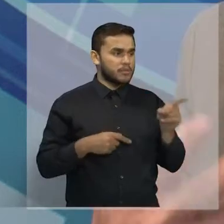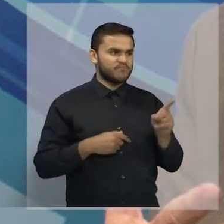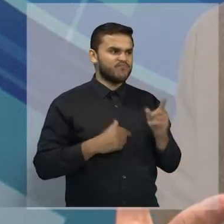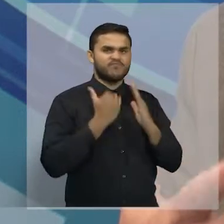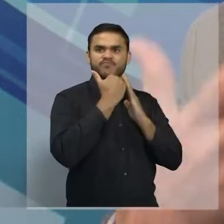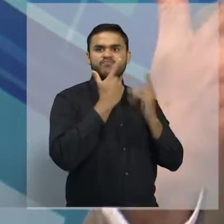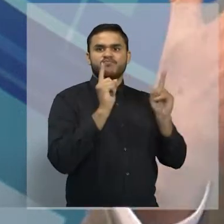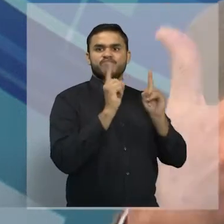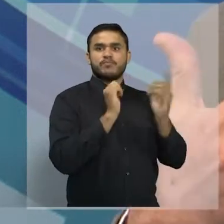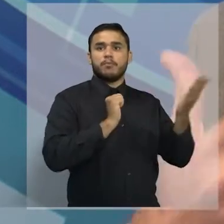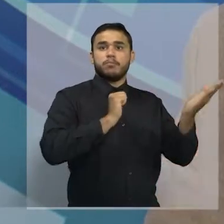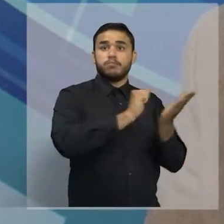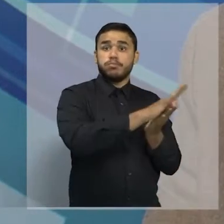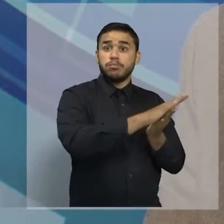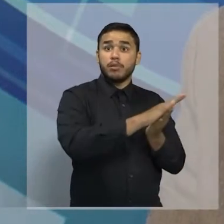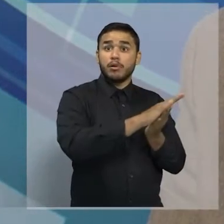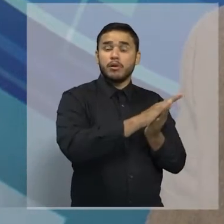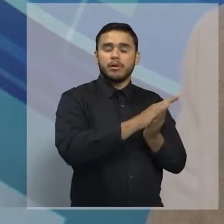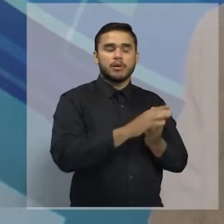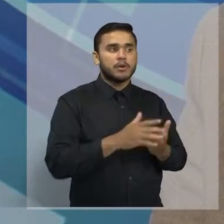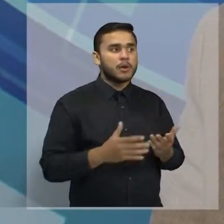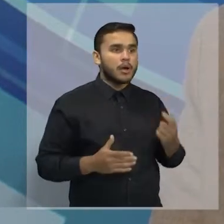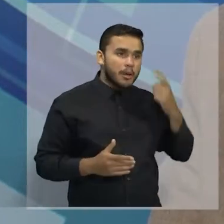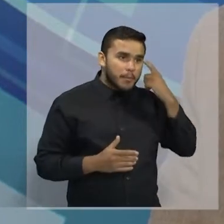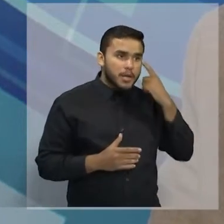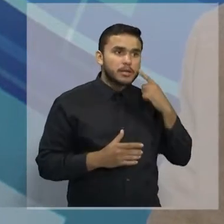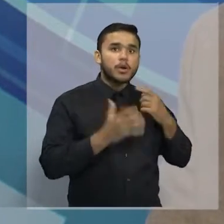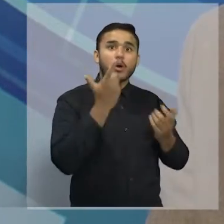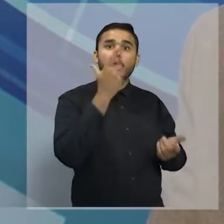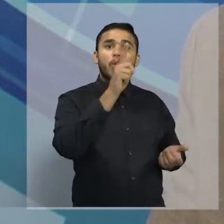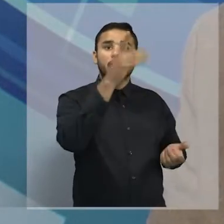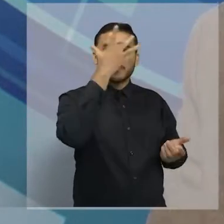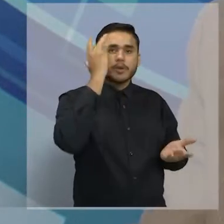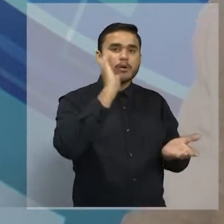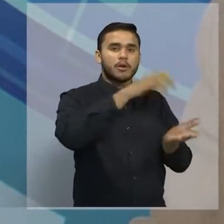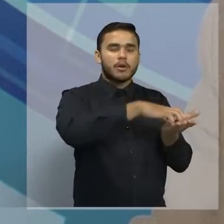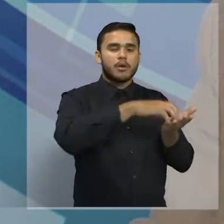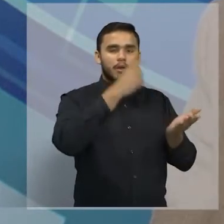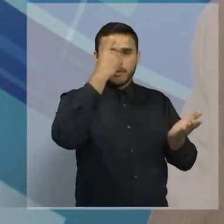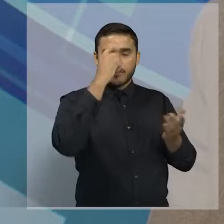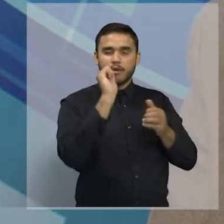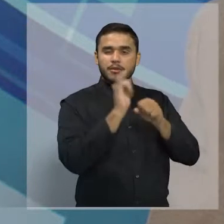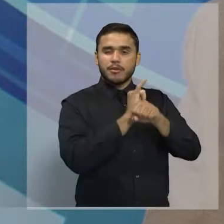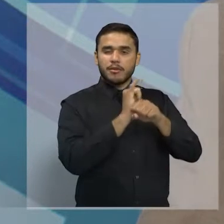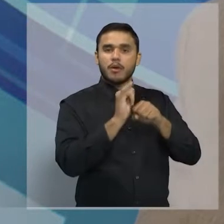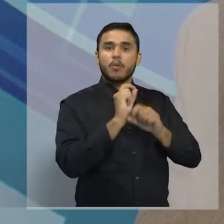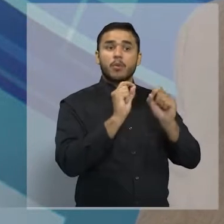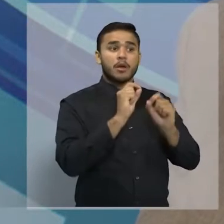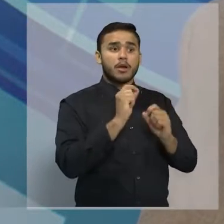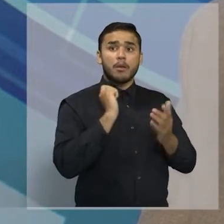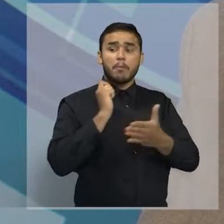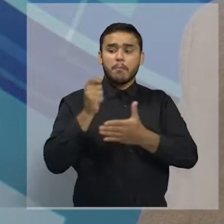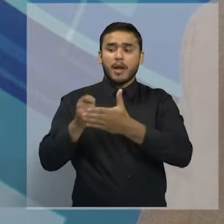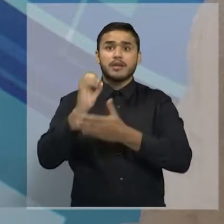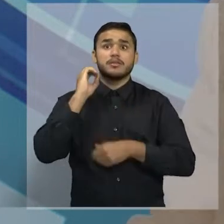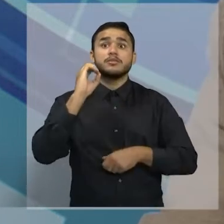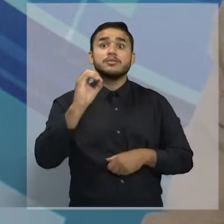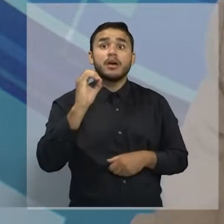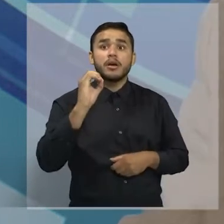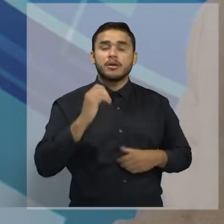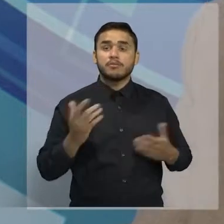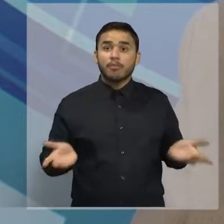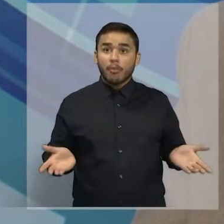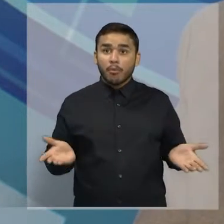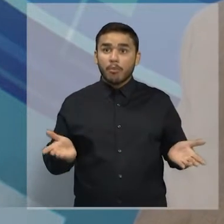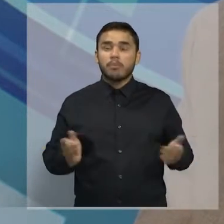eles não se perceberam desse problema. Além do mais, quando eu evito que no